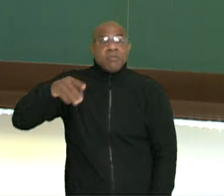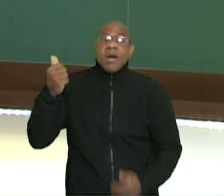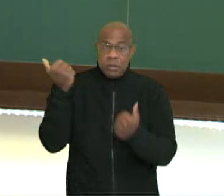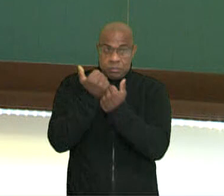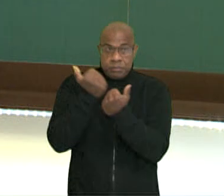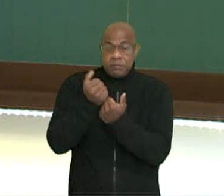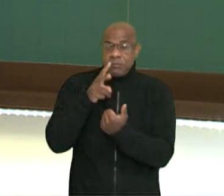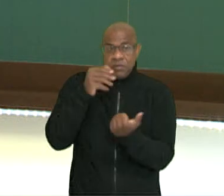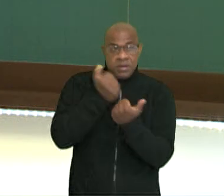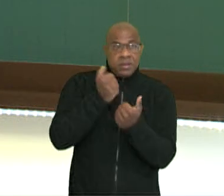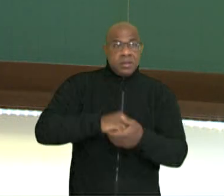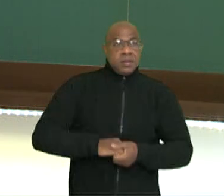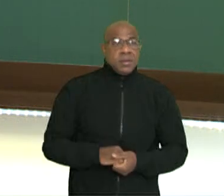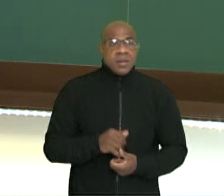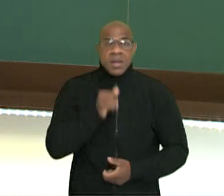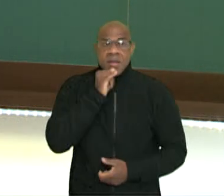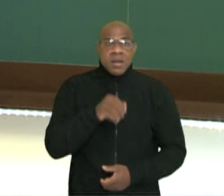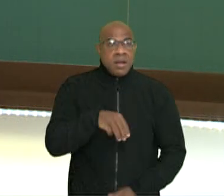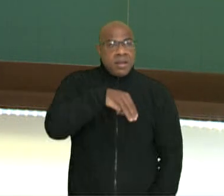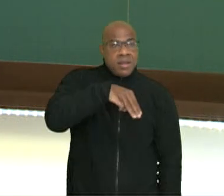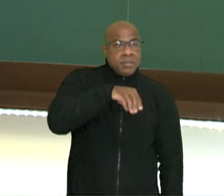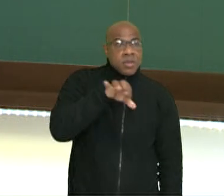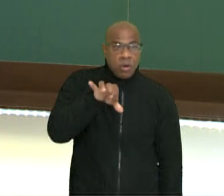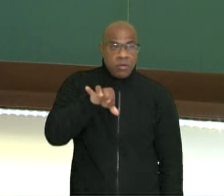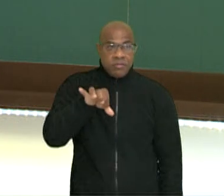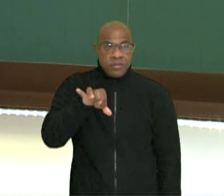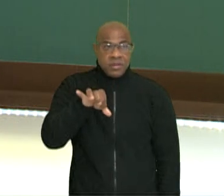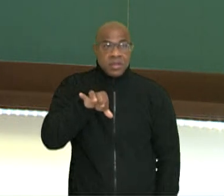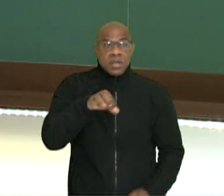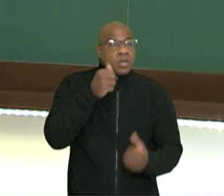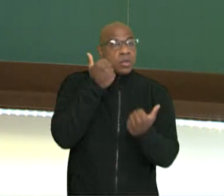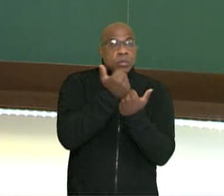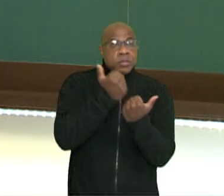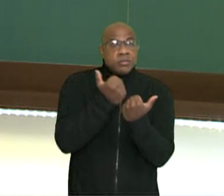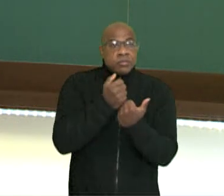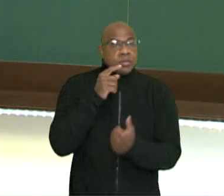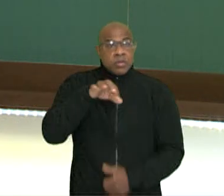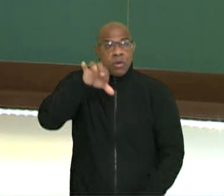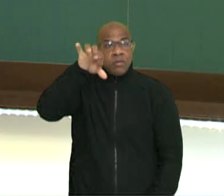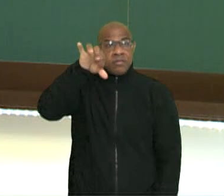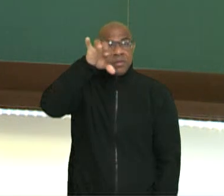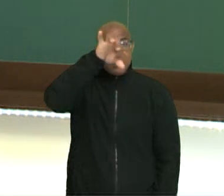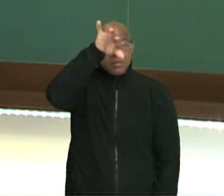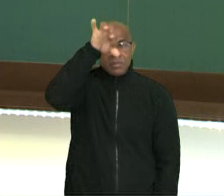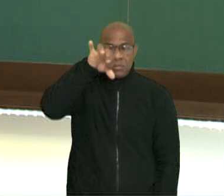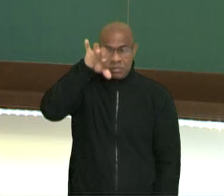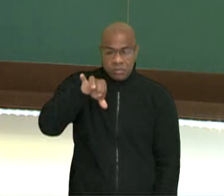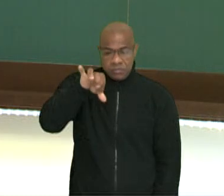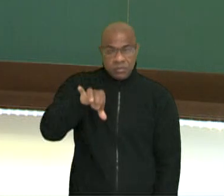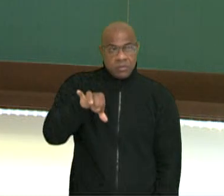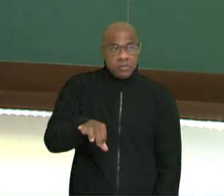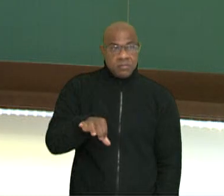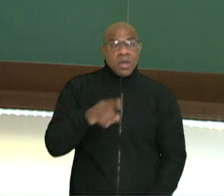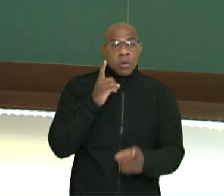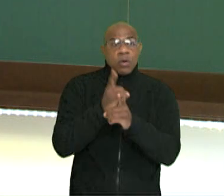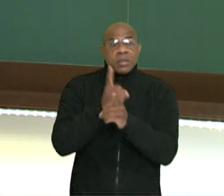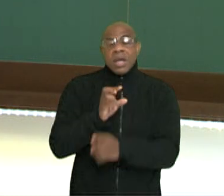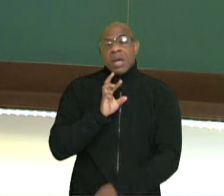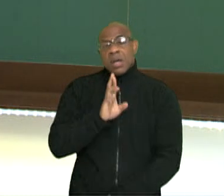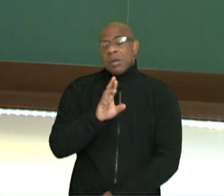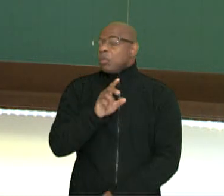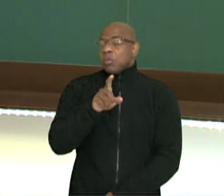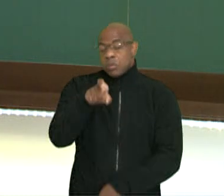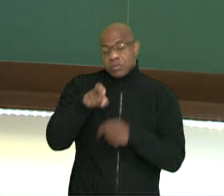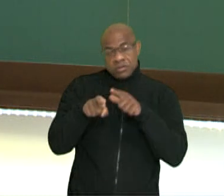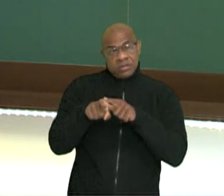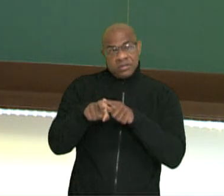Em primeiro lugar, eu achei que m é 9. Então eu substituo no lugar do m o 9, ó. E eu quero achar o x, então eu isolo o